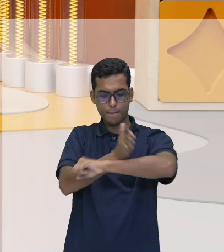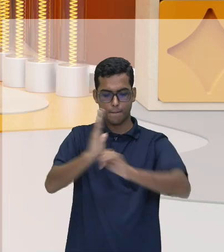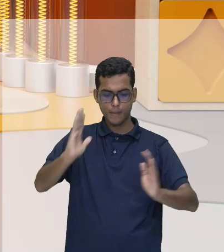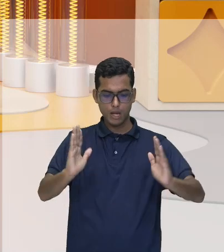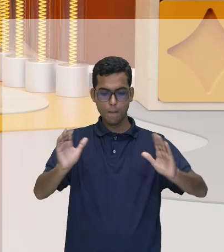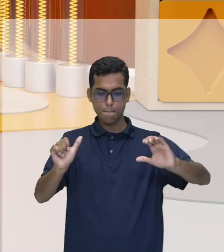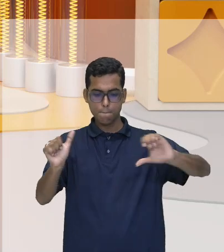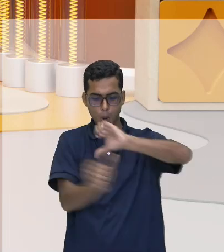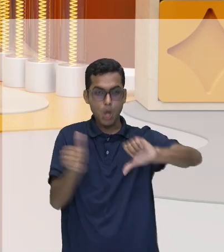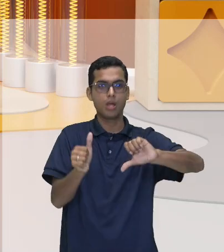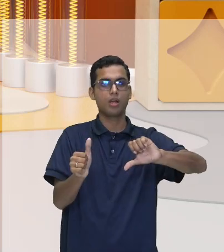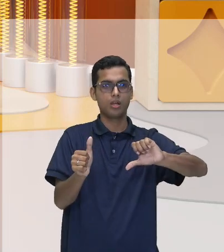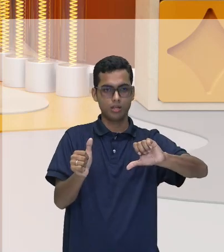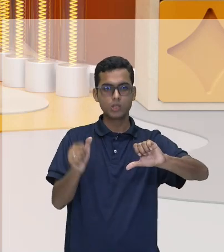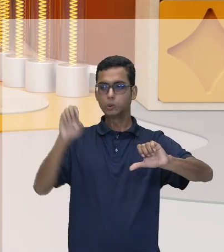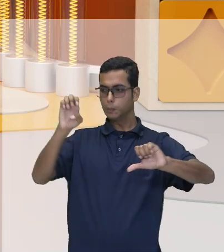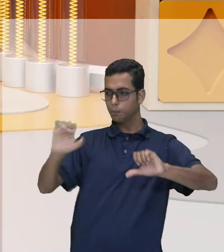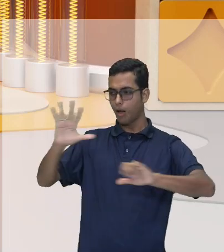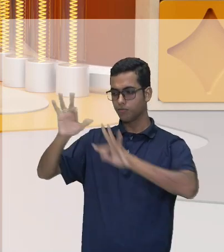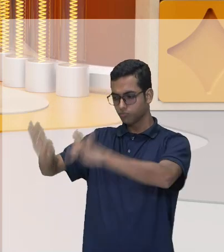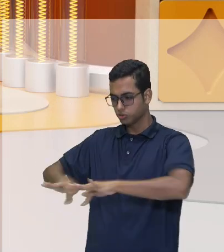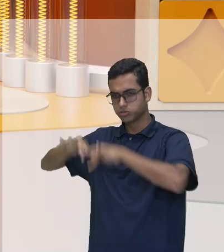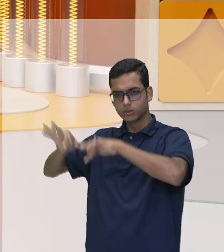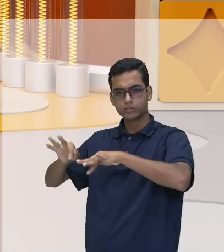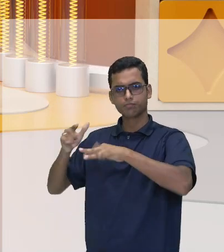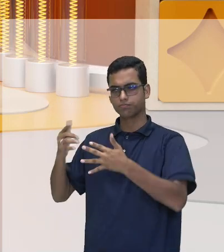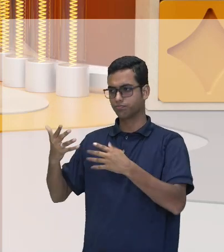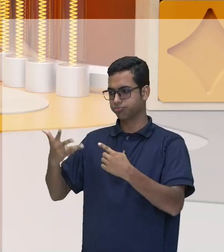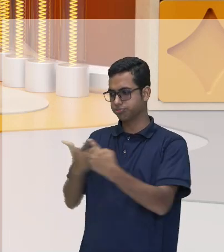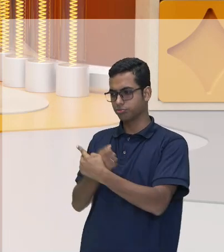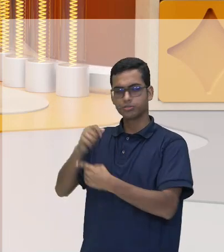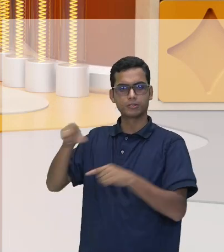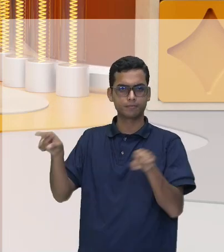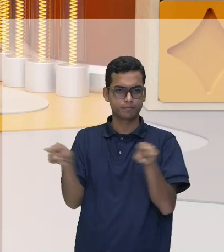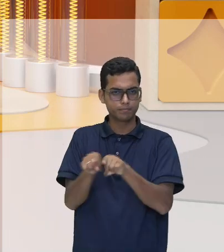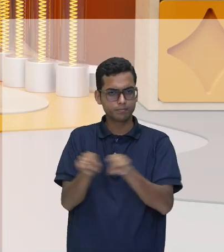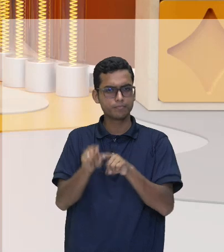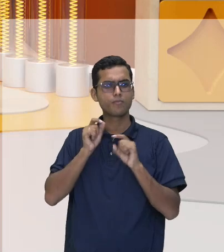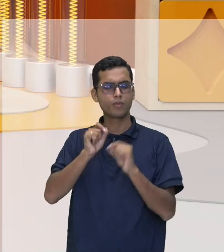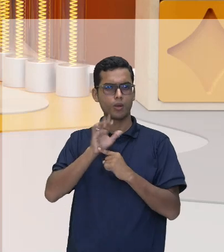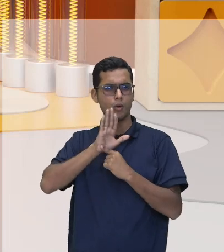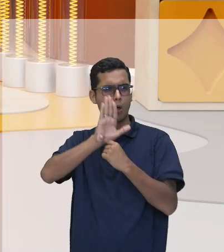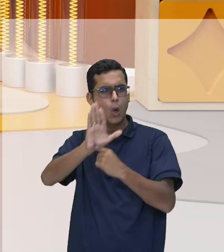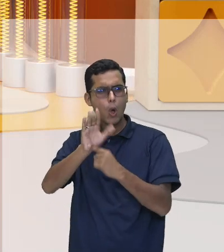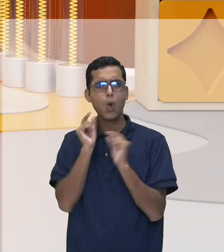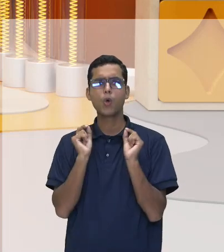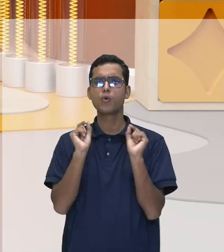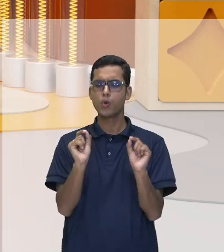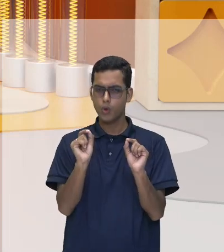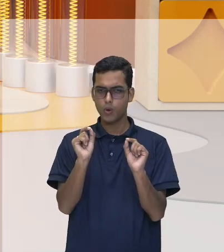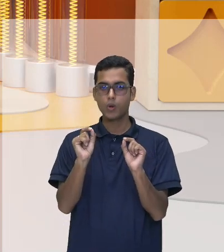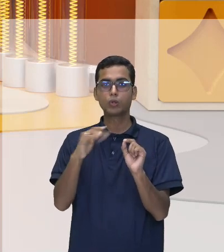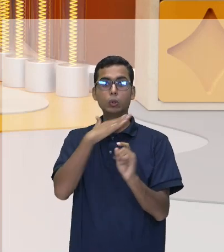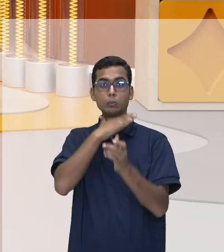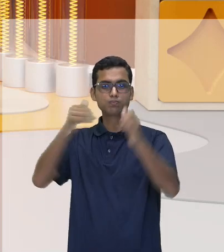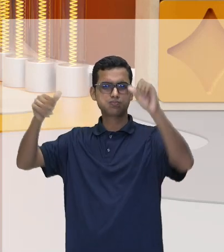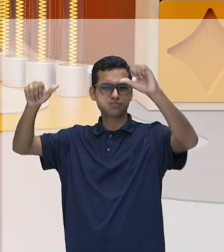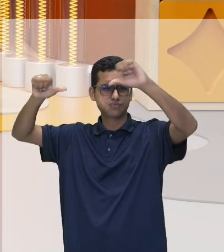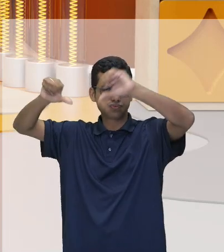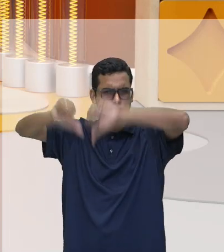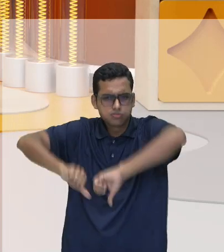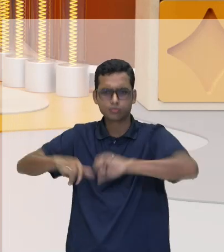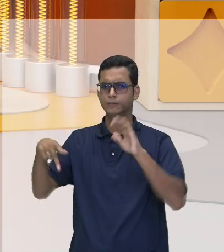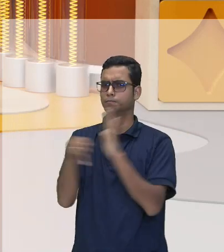em miséria, pagando altos impostos, enquanto uma pequena parcela dessa população detém todos